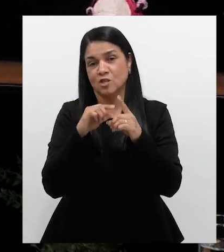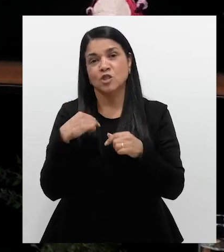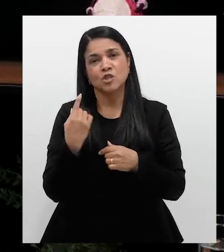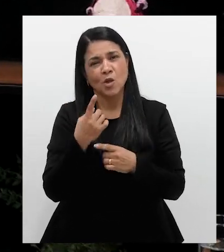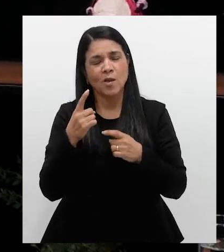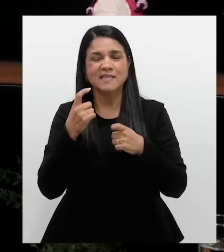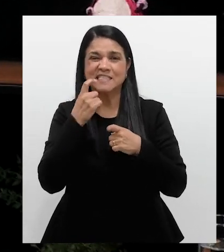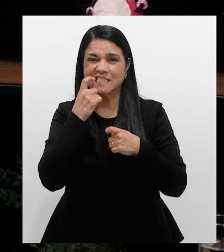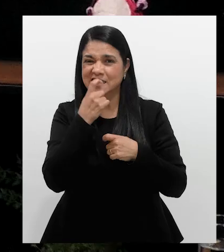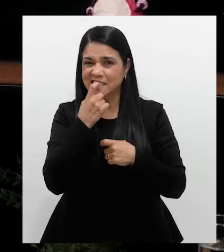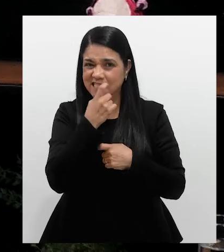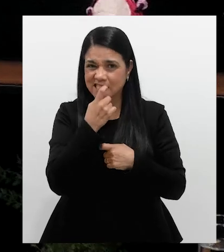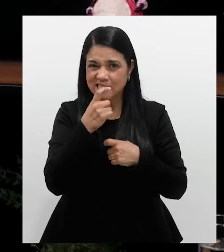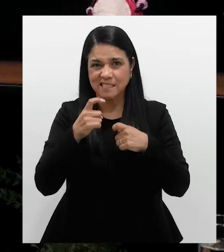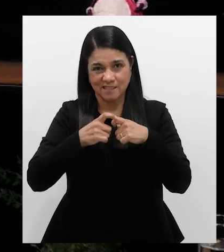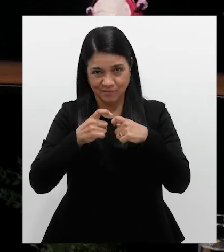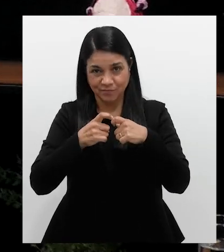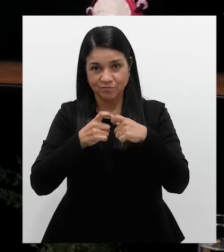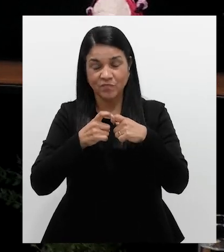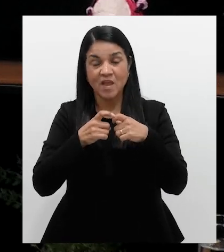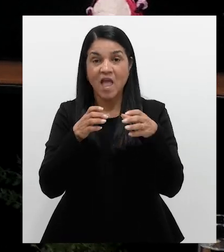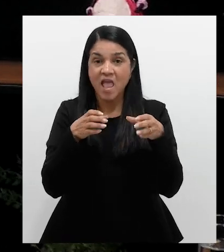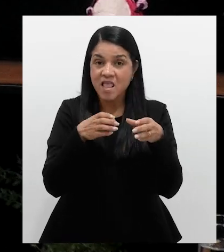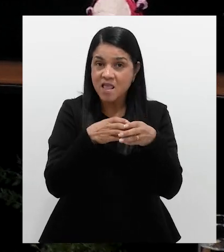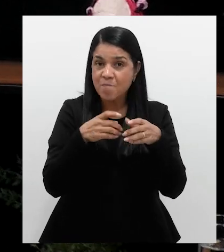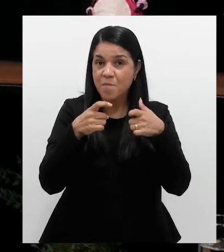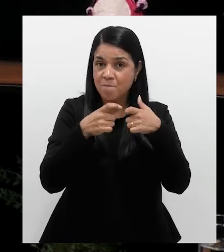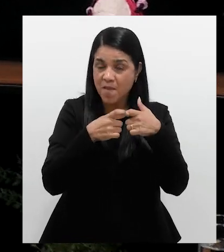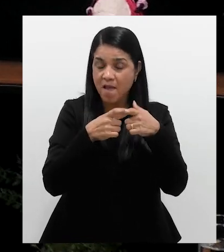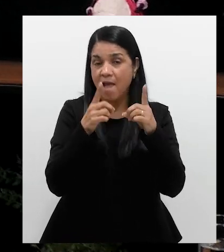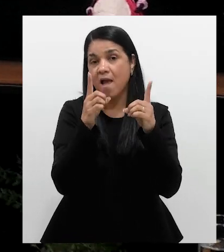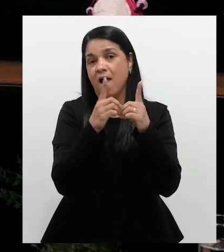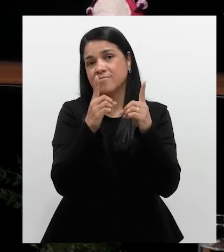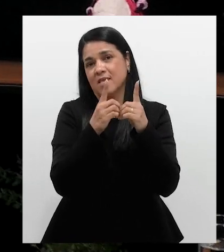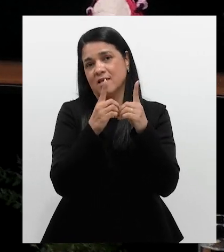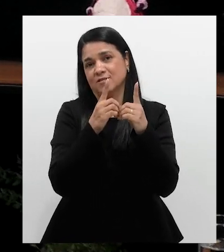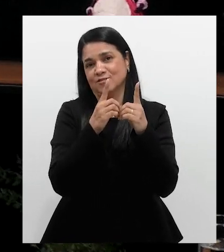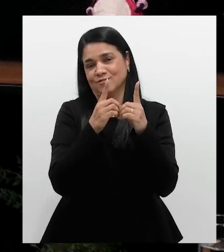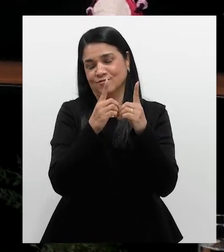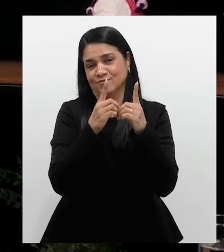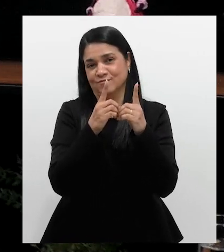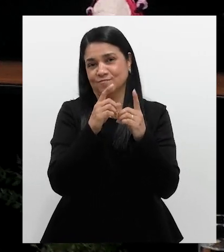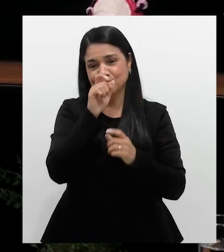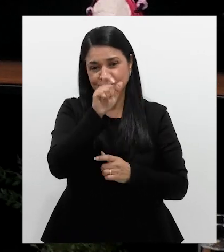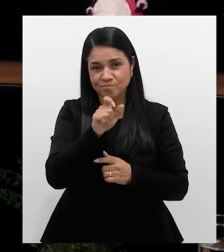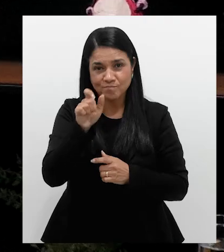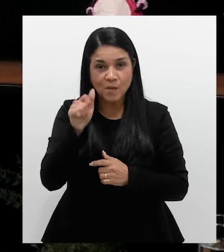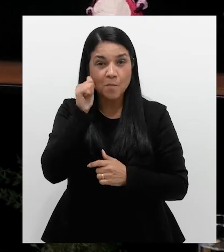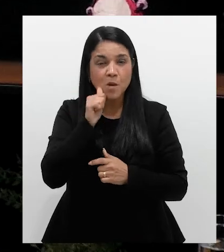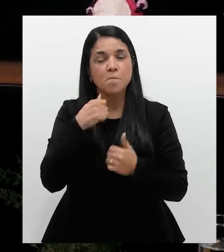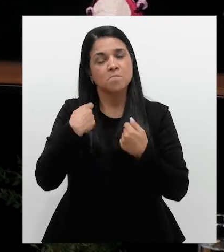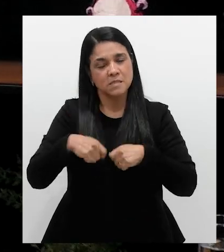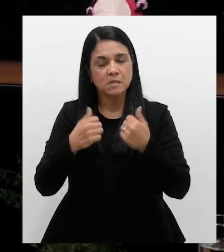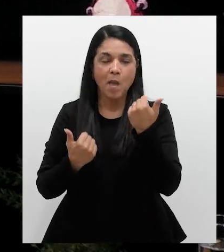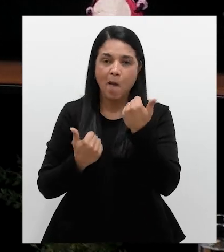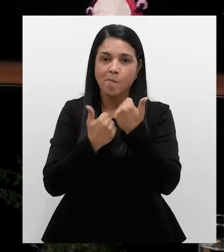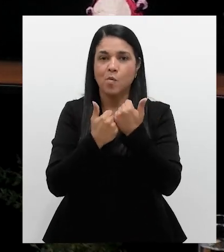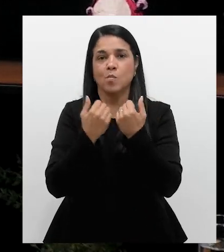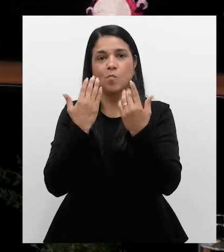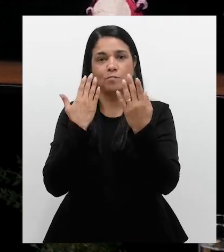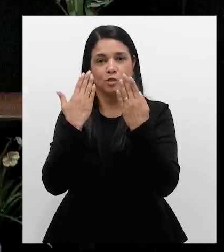dentistas, a equipe médica no geral vai atender aquela paciente, mas ela precisa de um apoio também